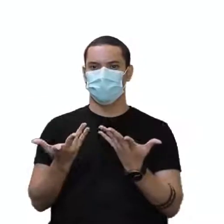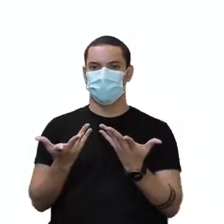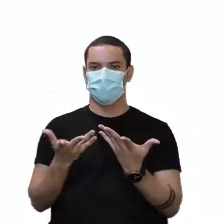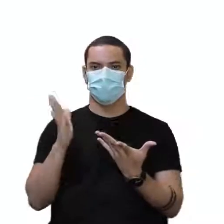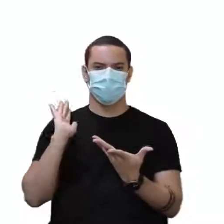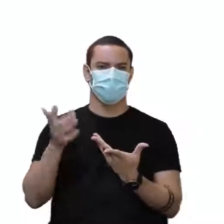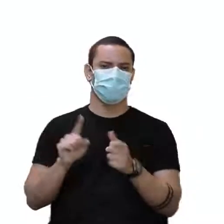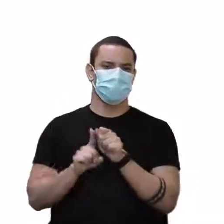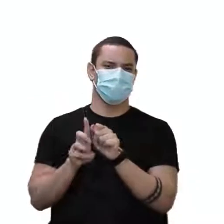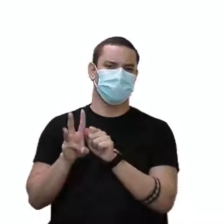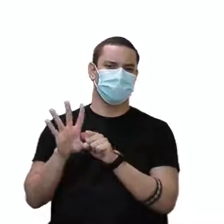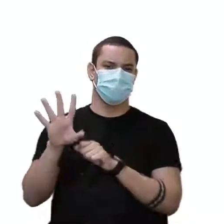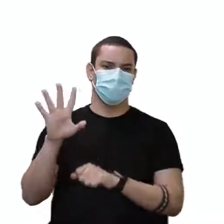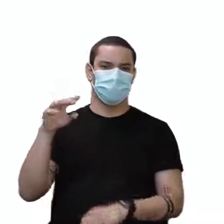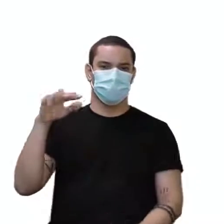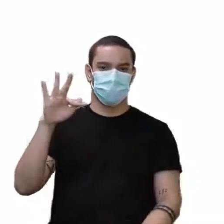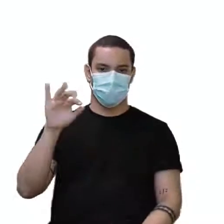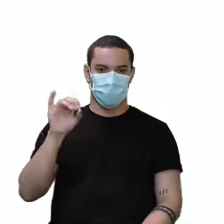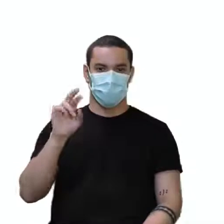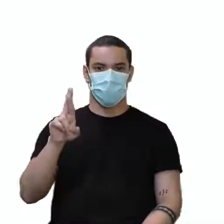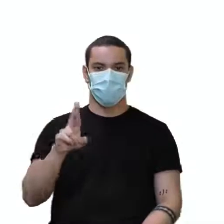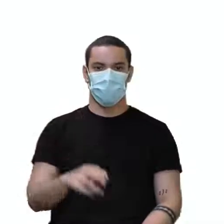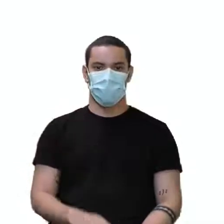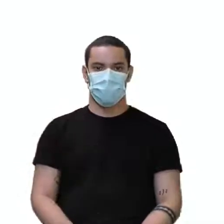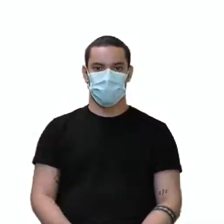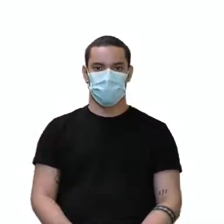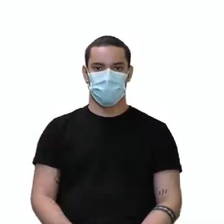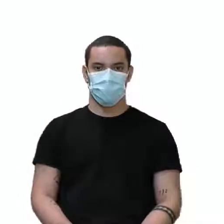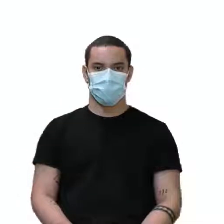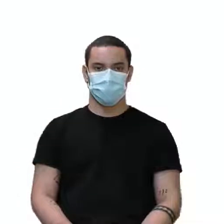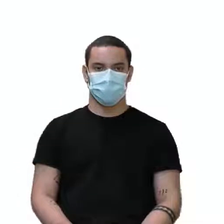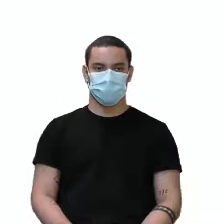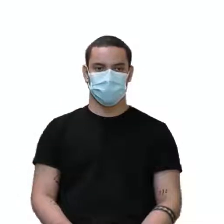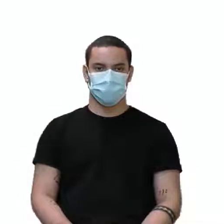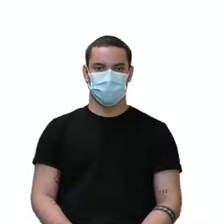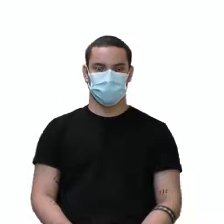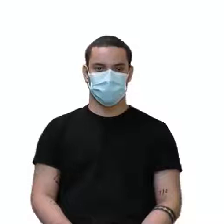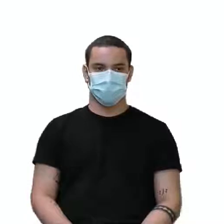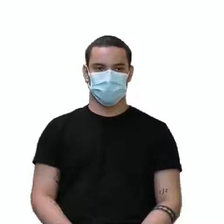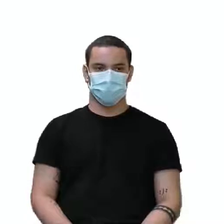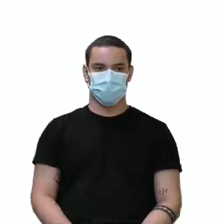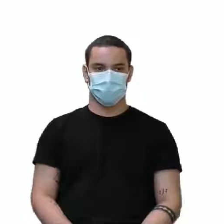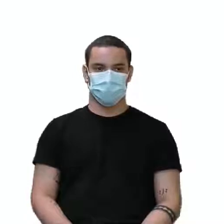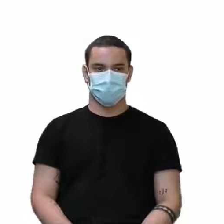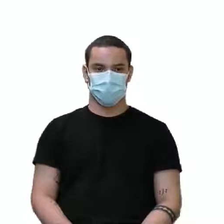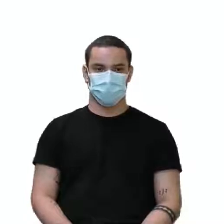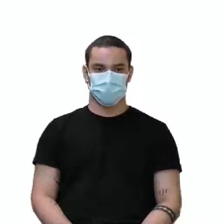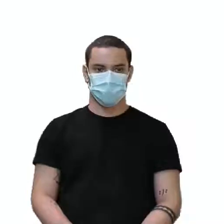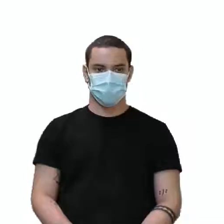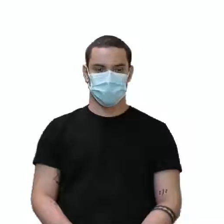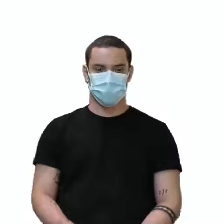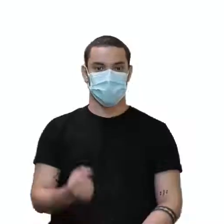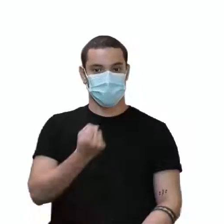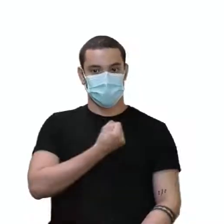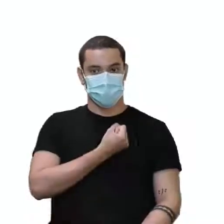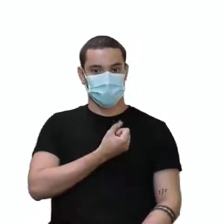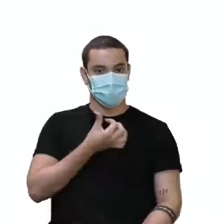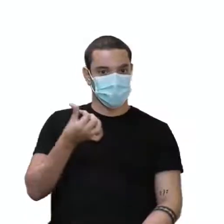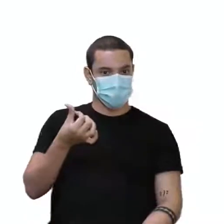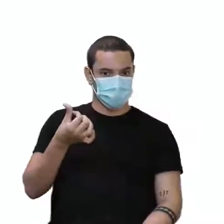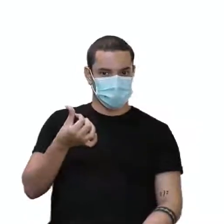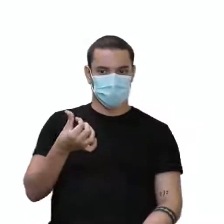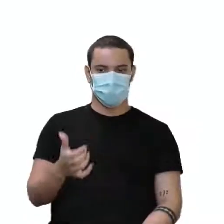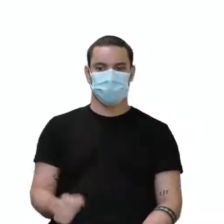meses, for months. Number 6. We have studied here.